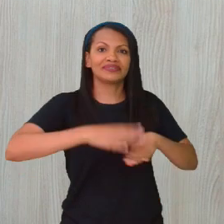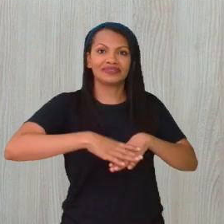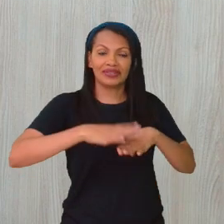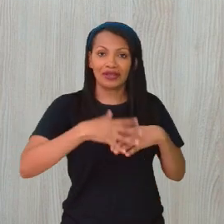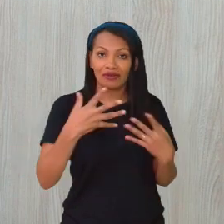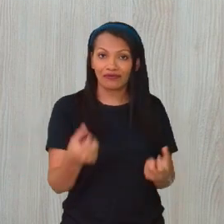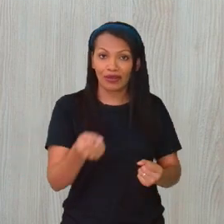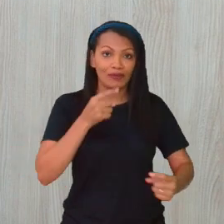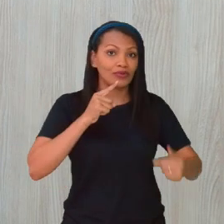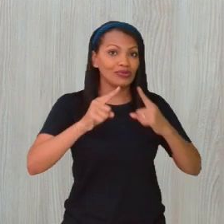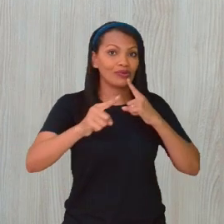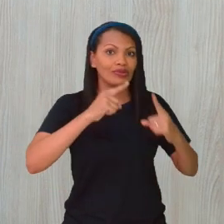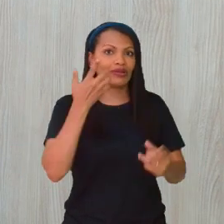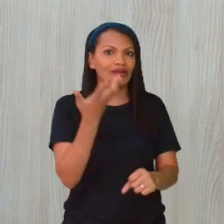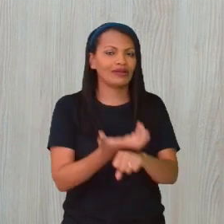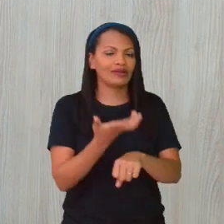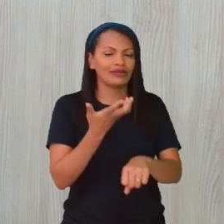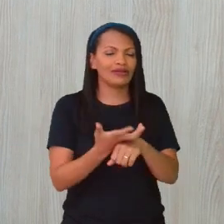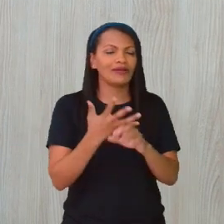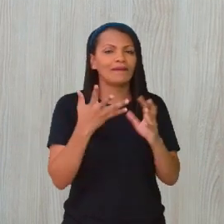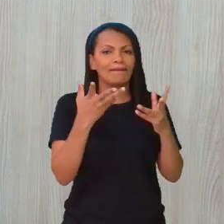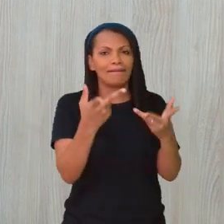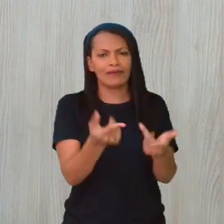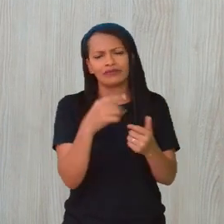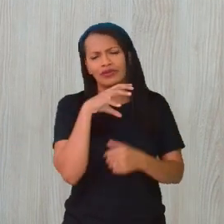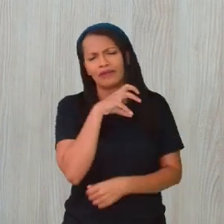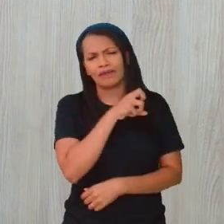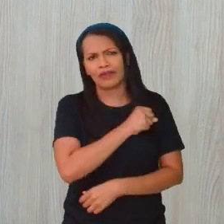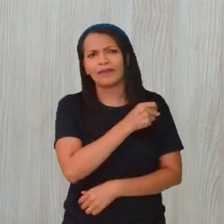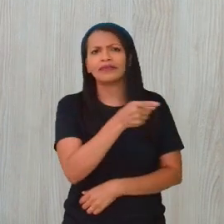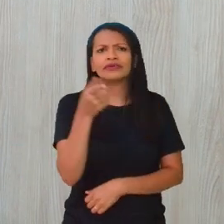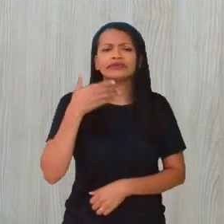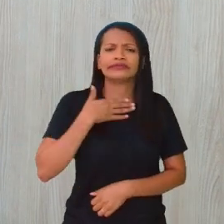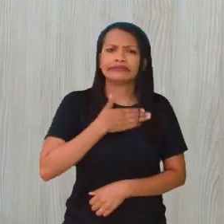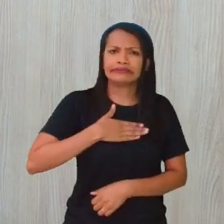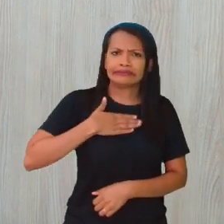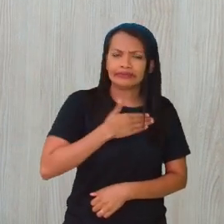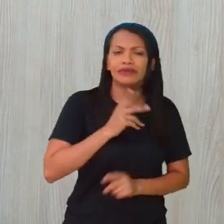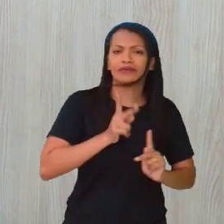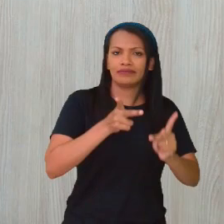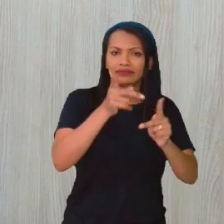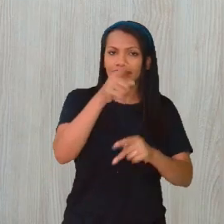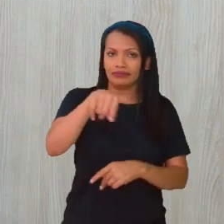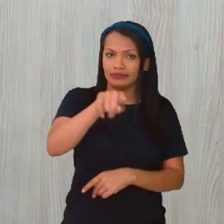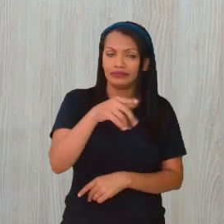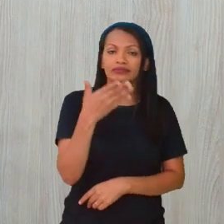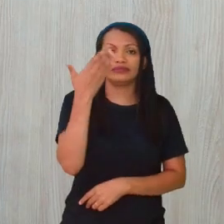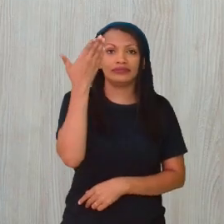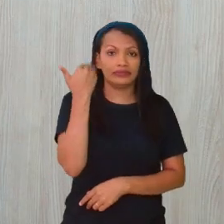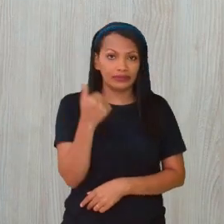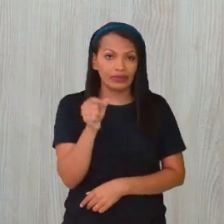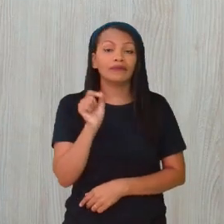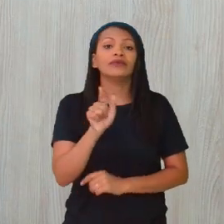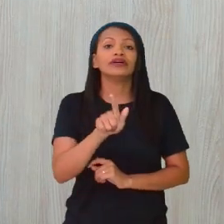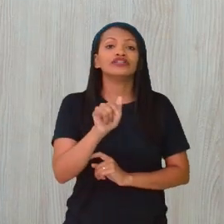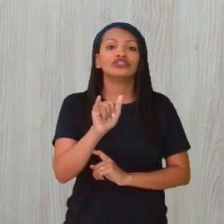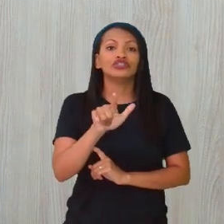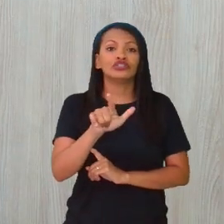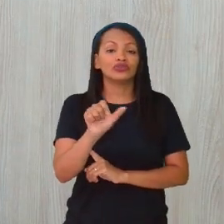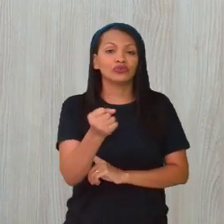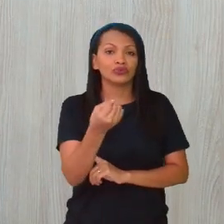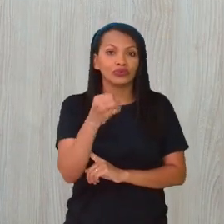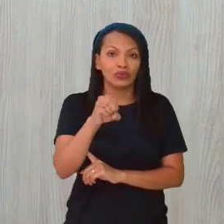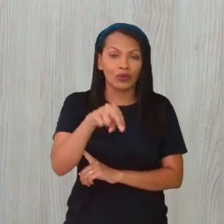vamos dialogar sobre essa disciplina fantástica que amamos bastante. Sempre um prazer, vocês sabem, Gilson Soares, o